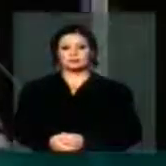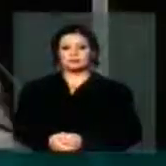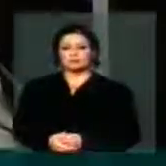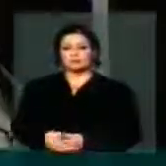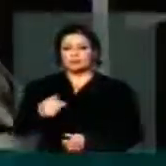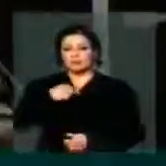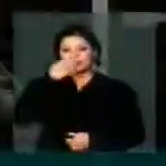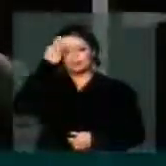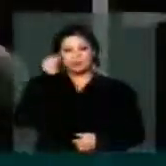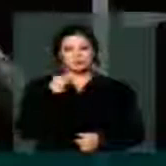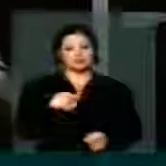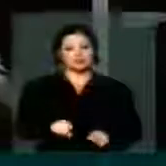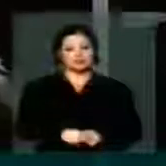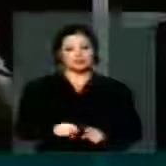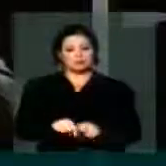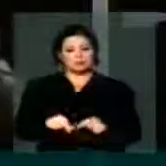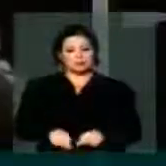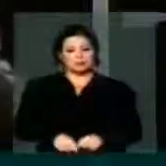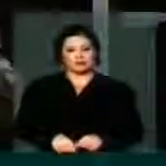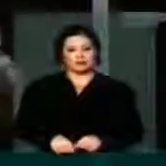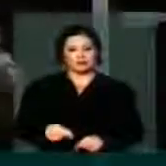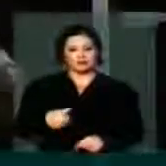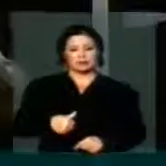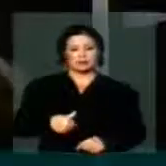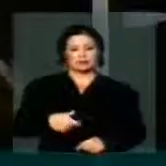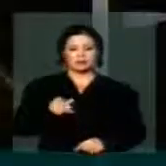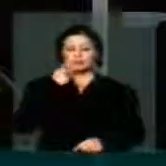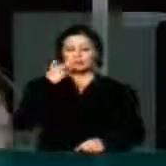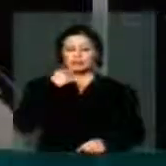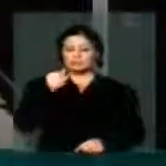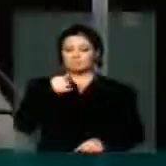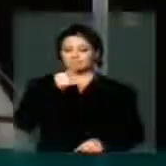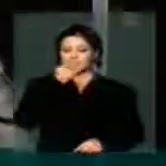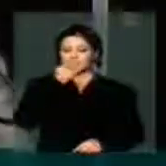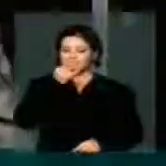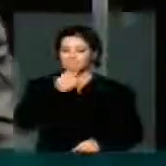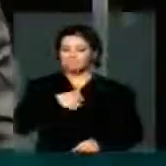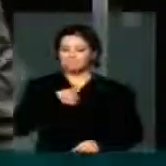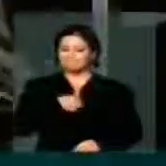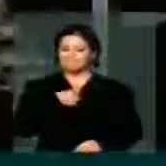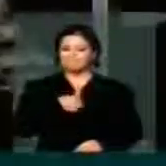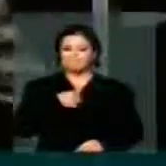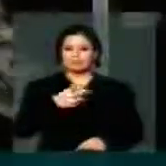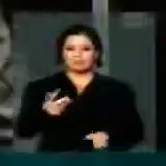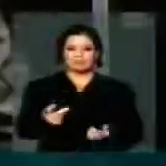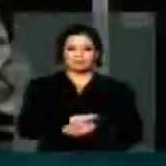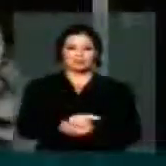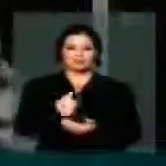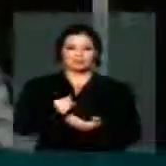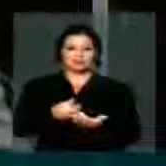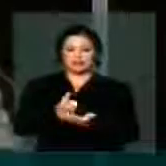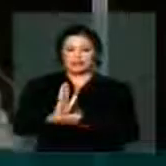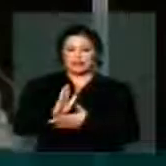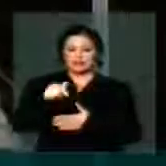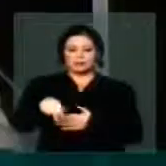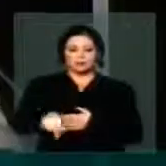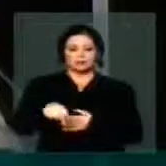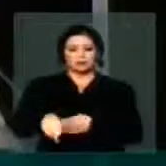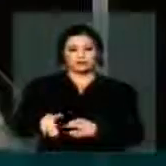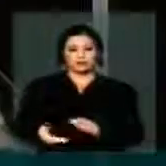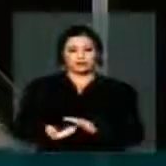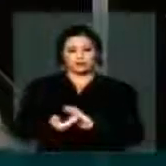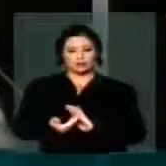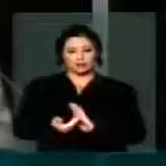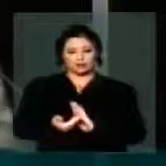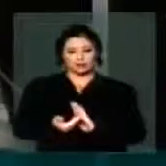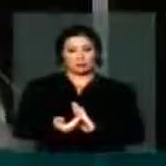presidente, não podia também deixar de registrar aqui o meu descontentamento com o que aprovamos ontem aqui nesta casa, que é o